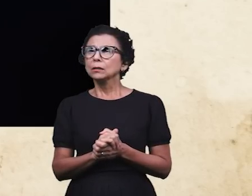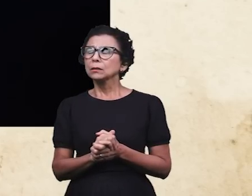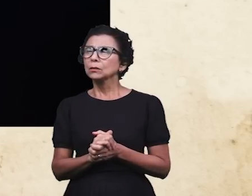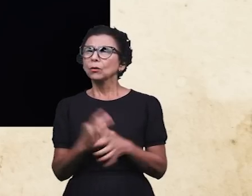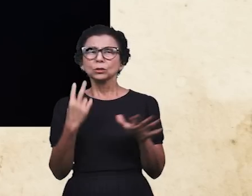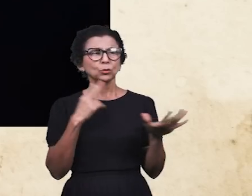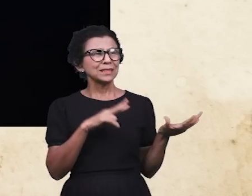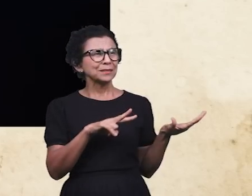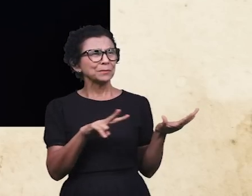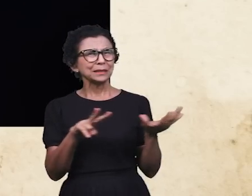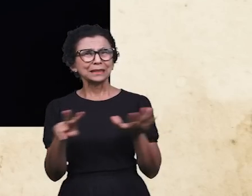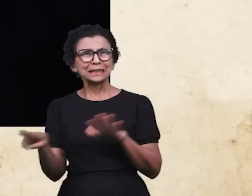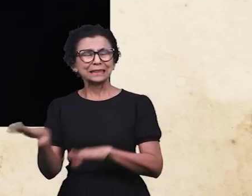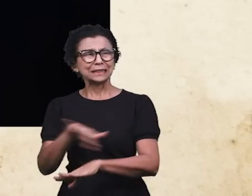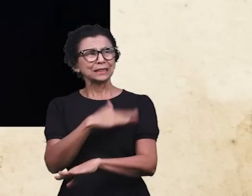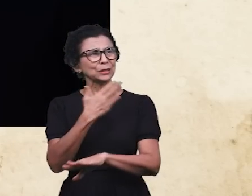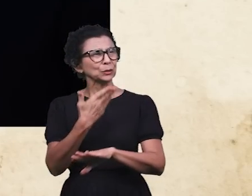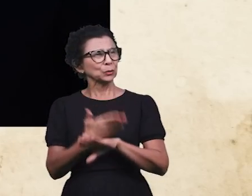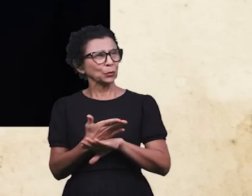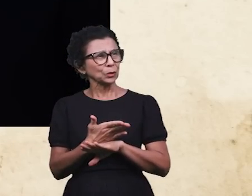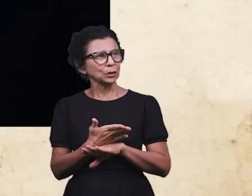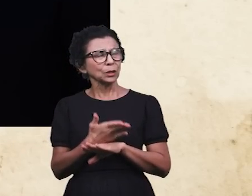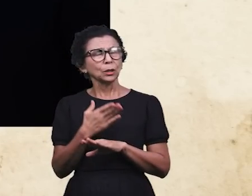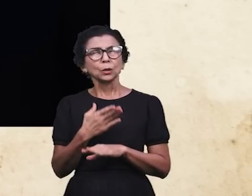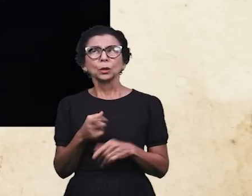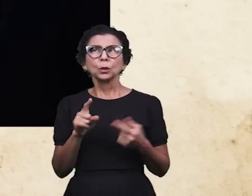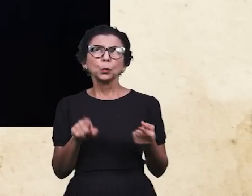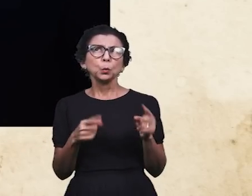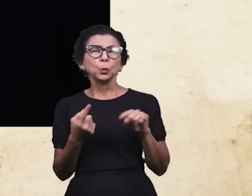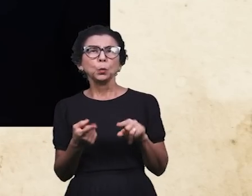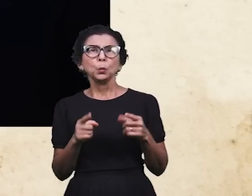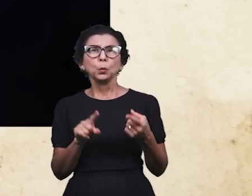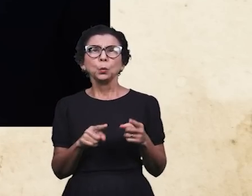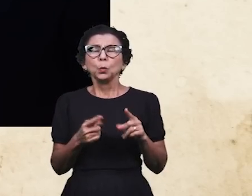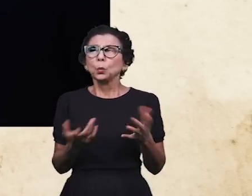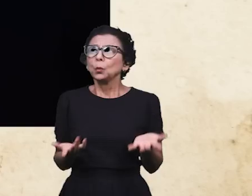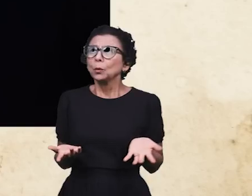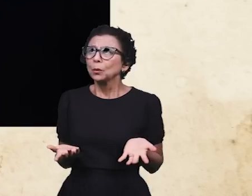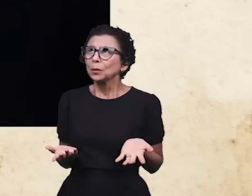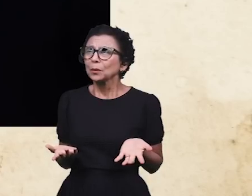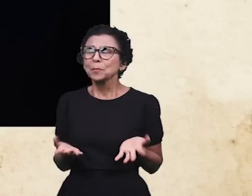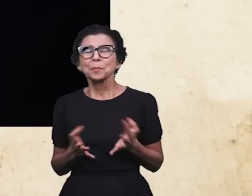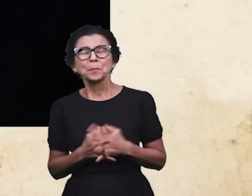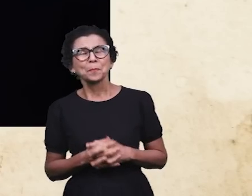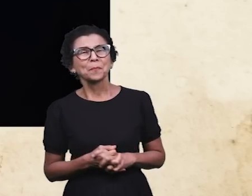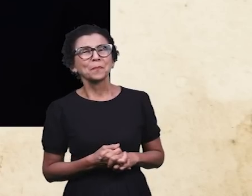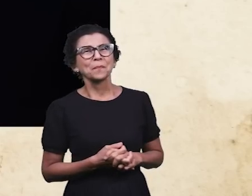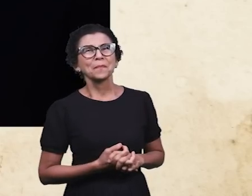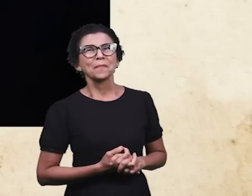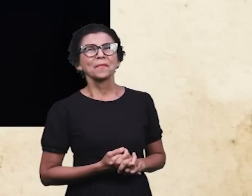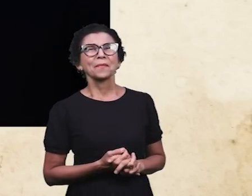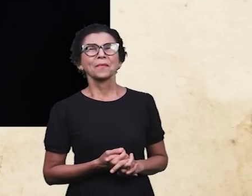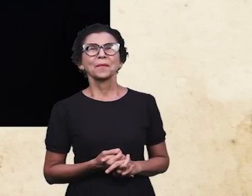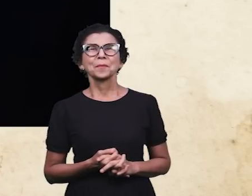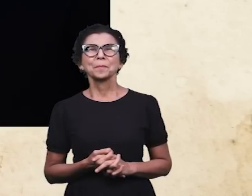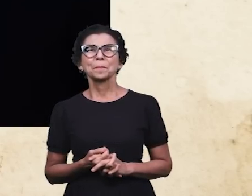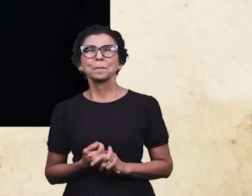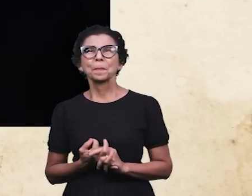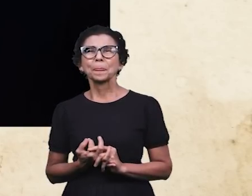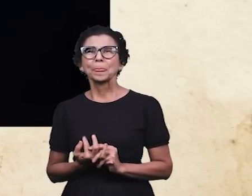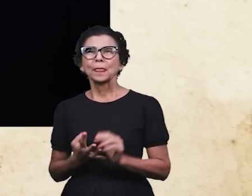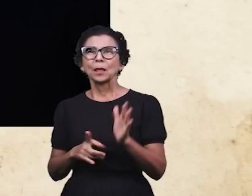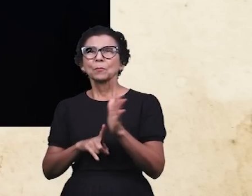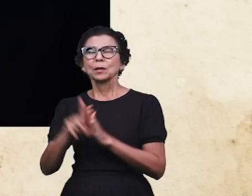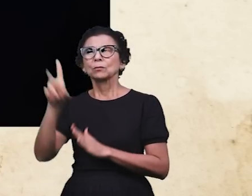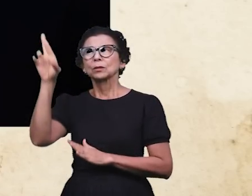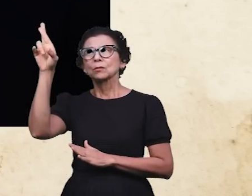inteira assoviando na UFES era uma melodia que não existia. E aí eu consultei ao Senhor